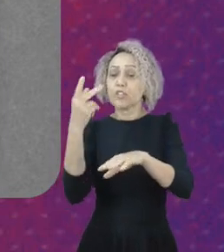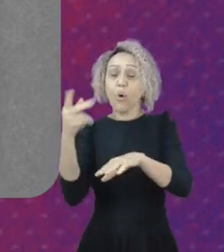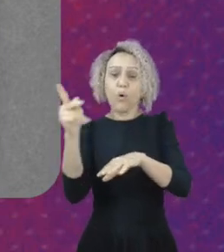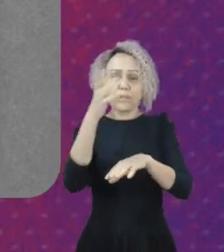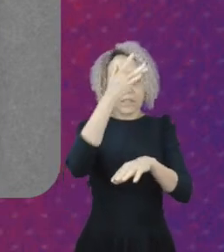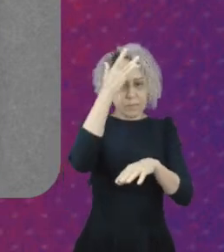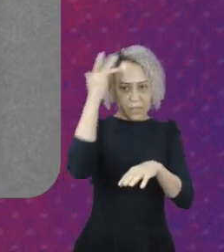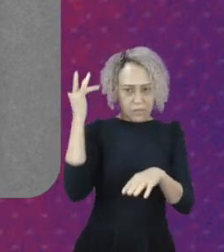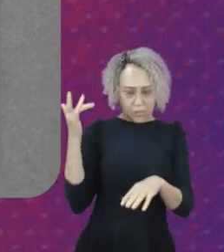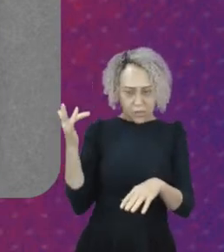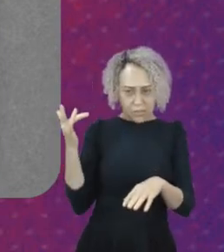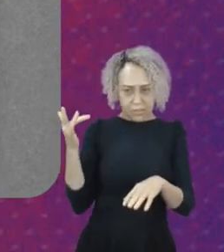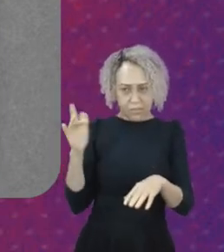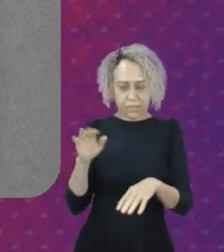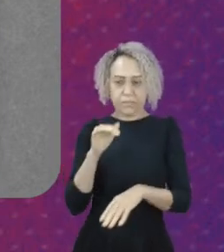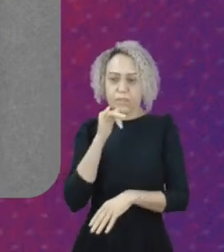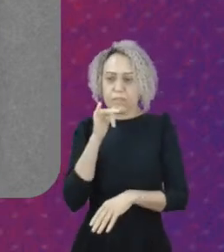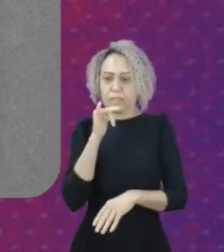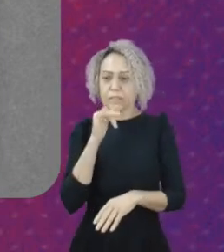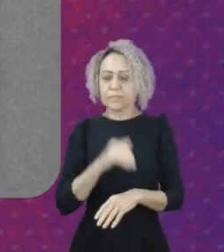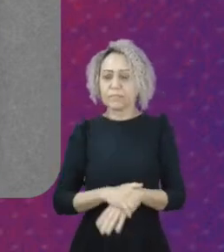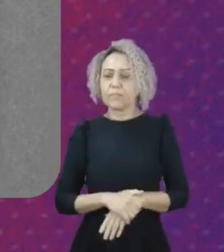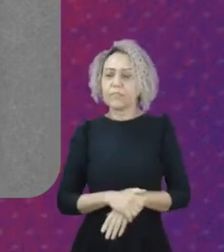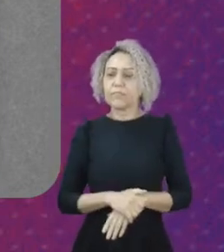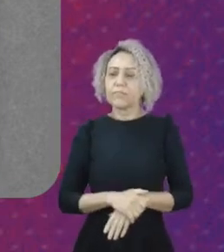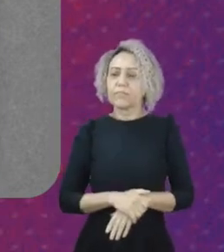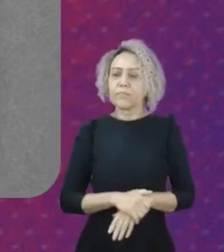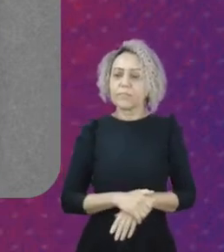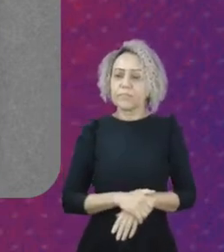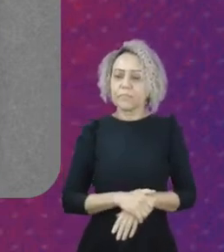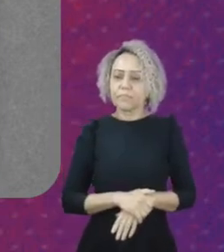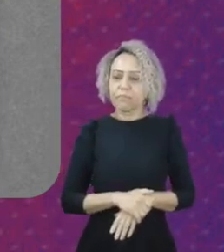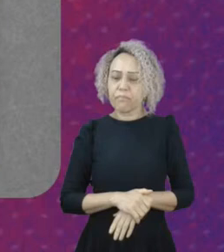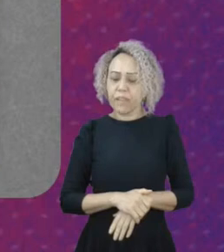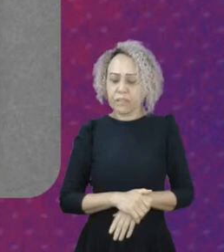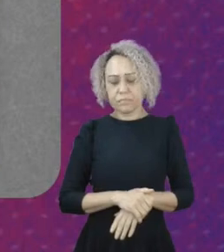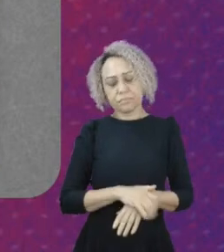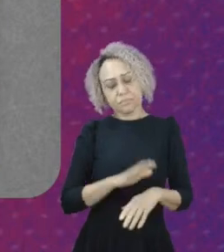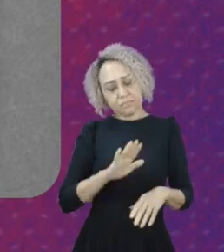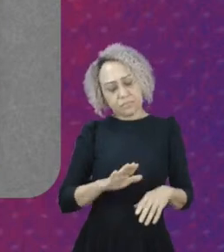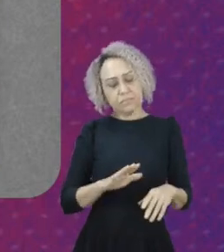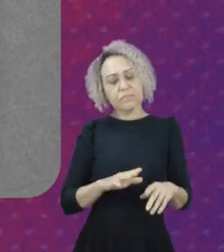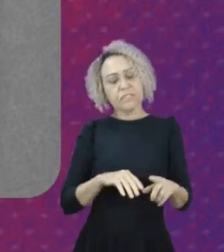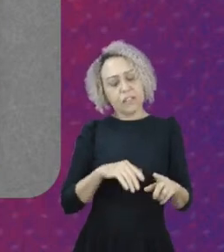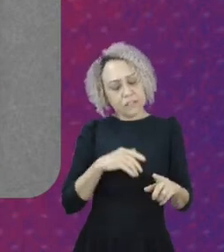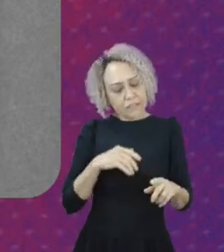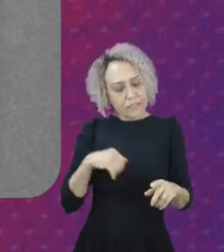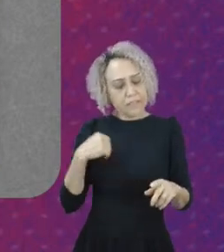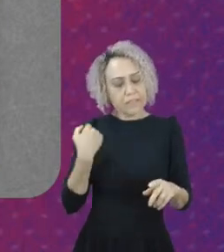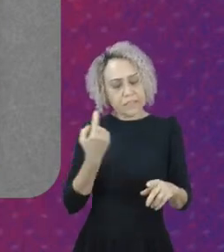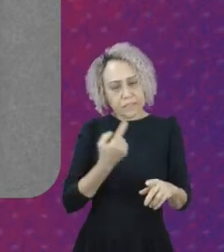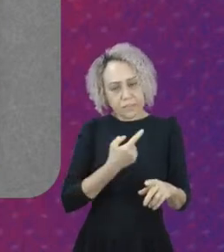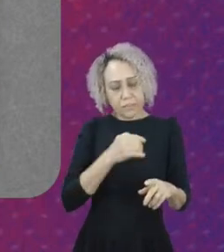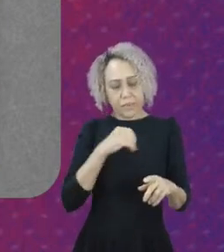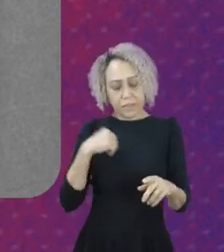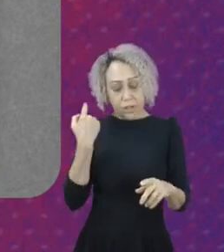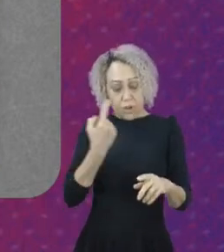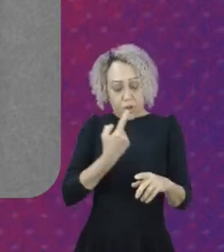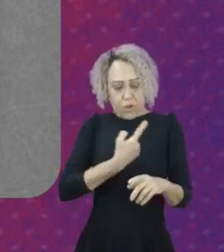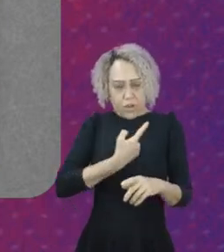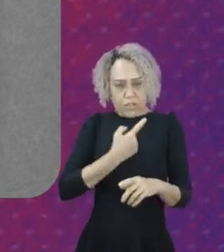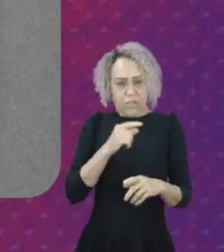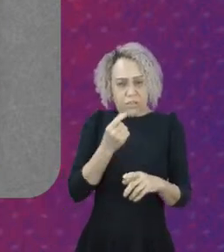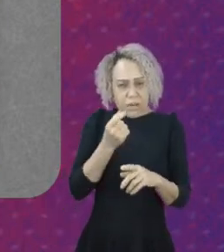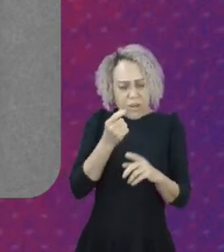barriga da nossa mãe, passando pela nossa infância e até os nossos dias atuais. Então, quando a gente está na barriga da nossa